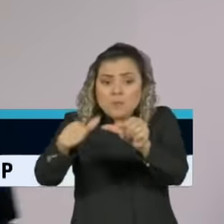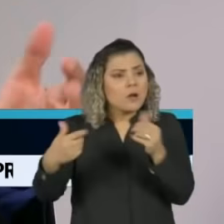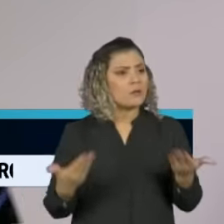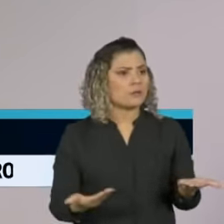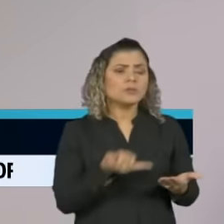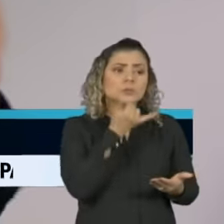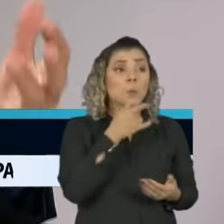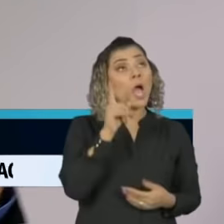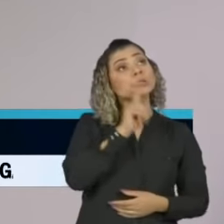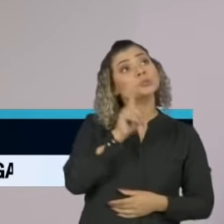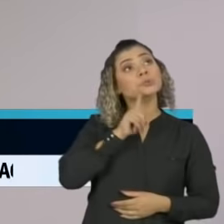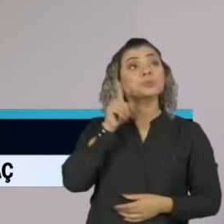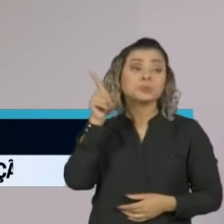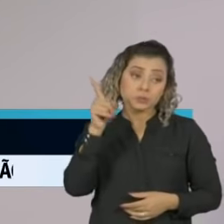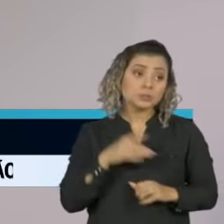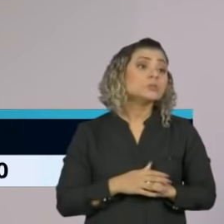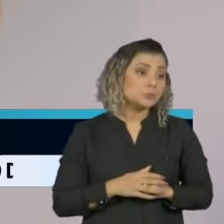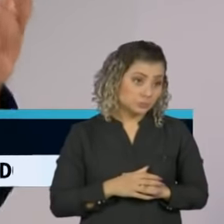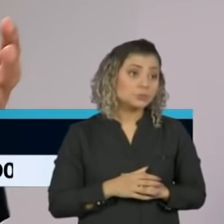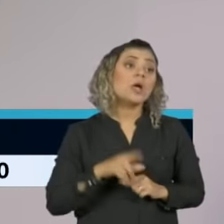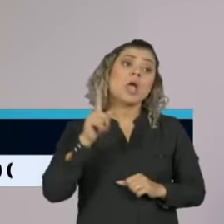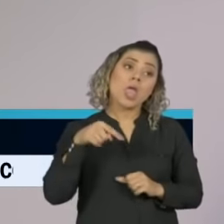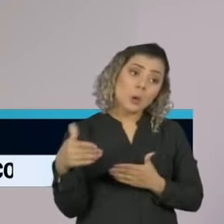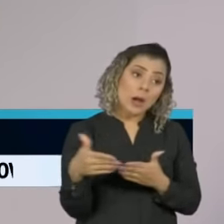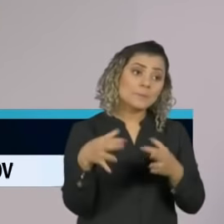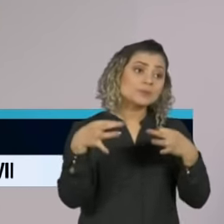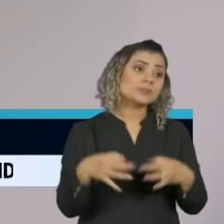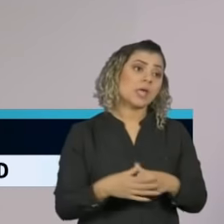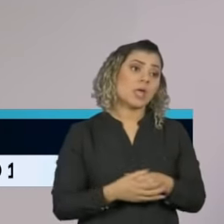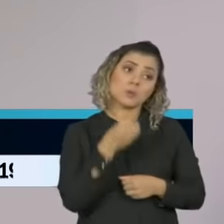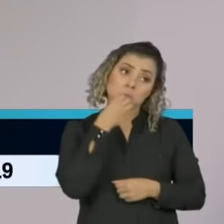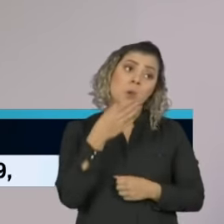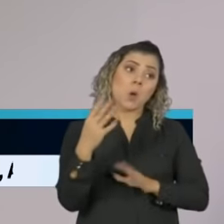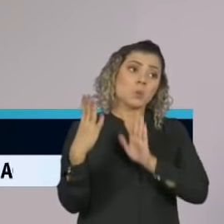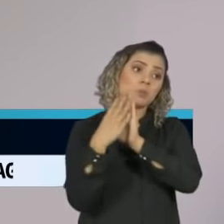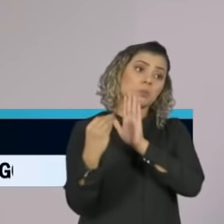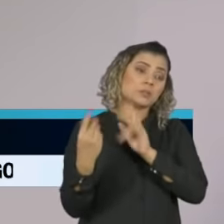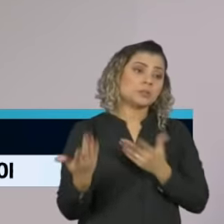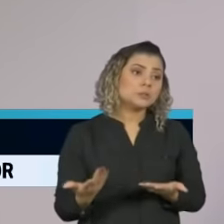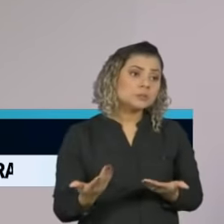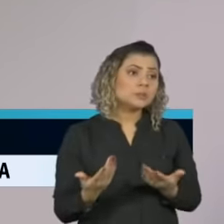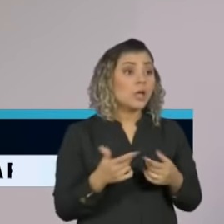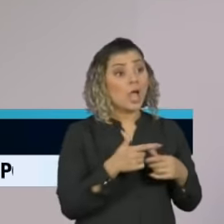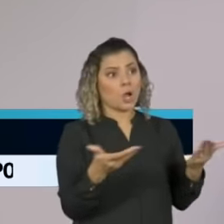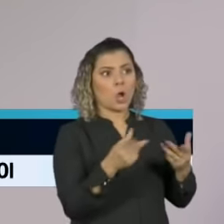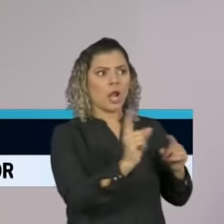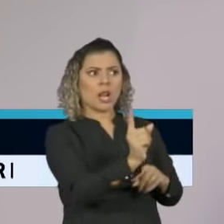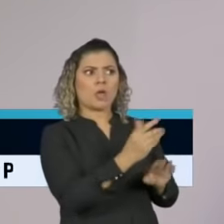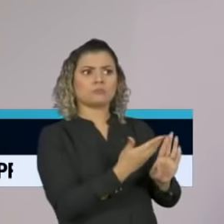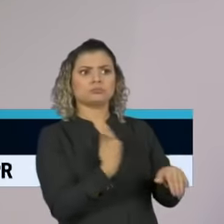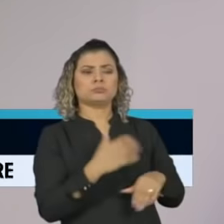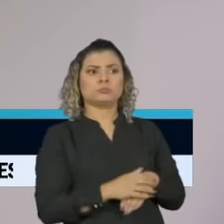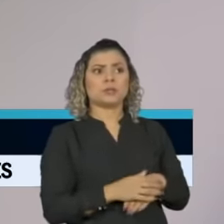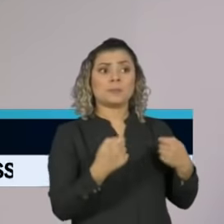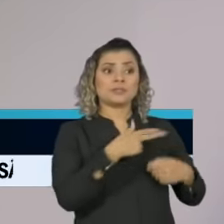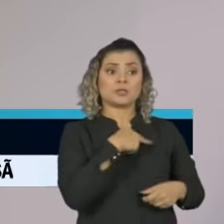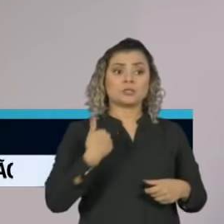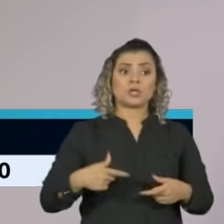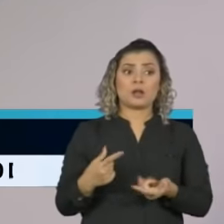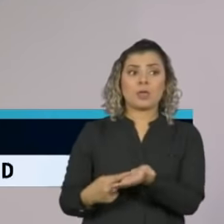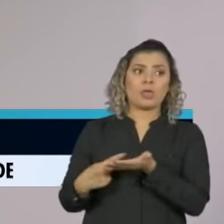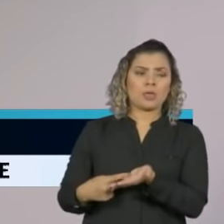os americanos são o caminho, outra hora ele fala, bom, falei isso, mas agora eu tenho que conversar com a China, então